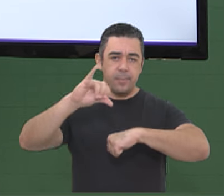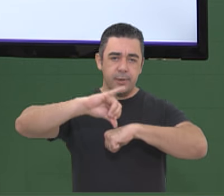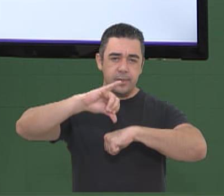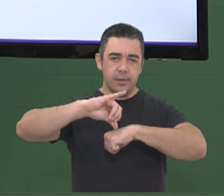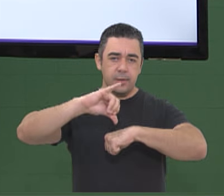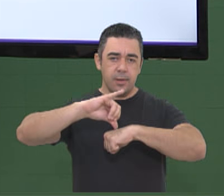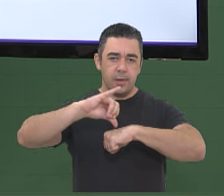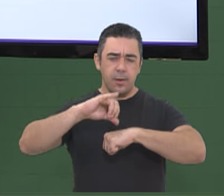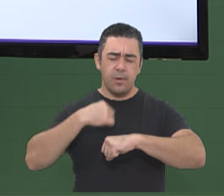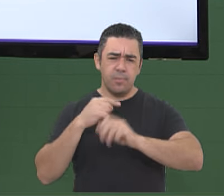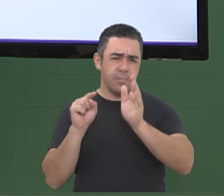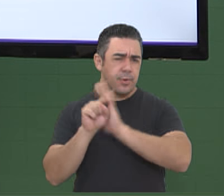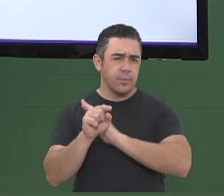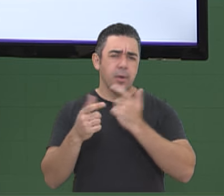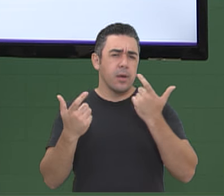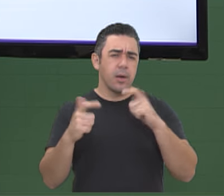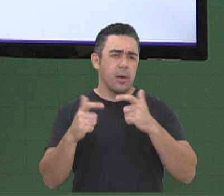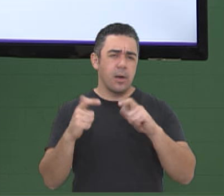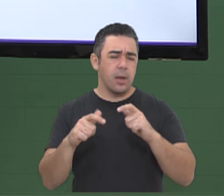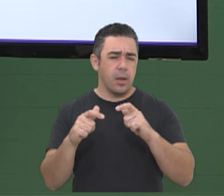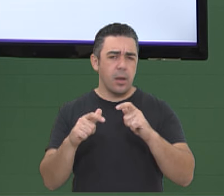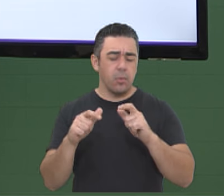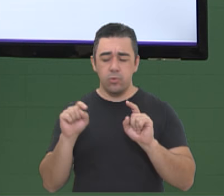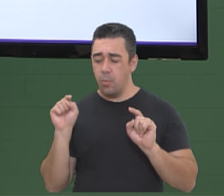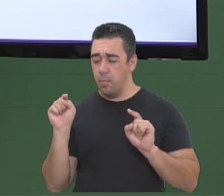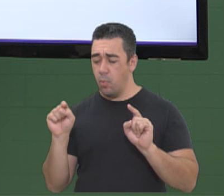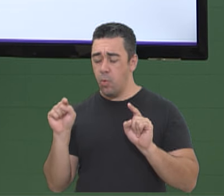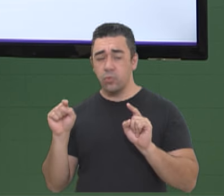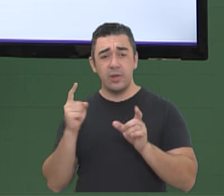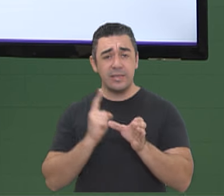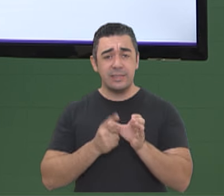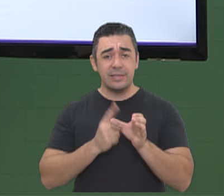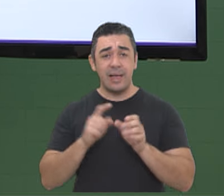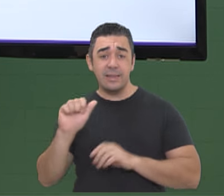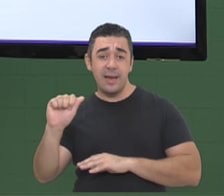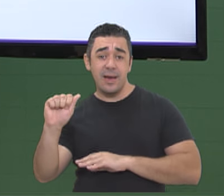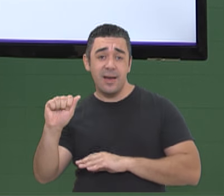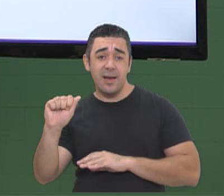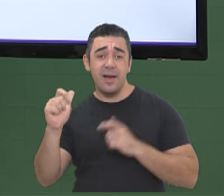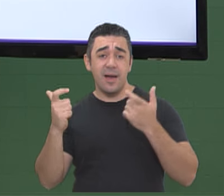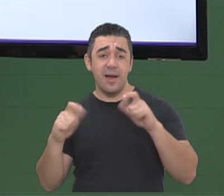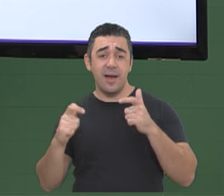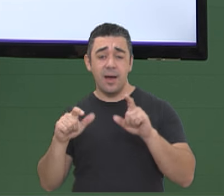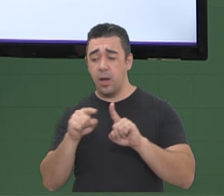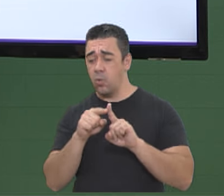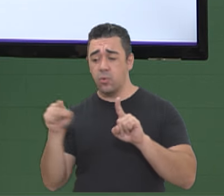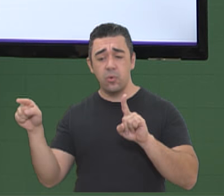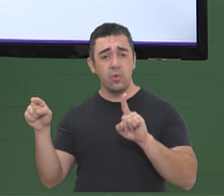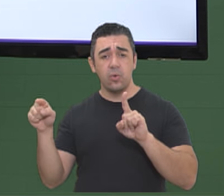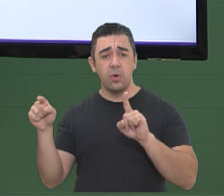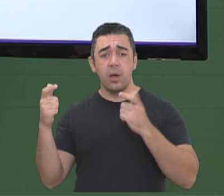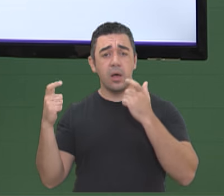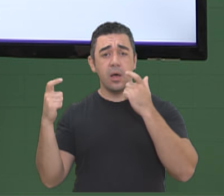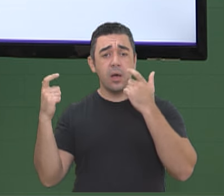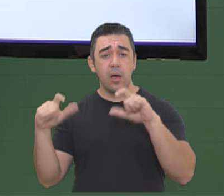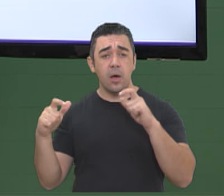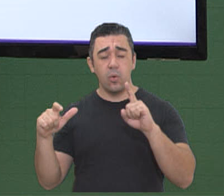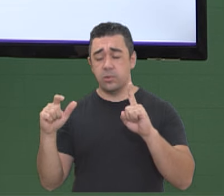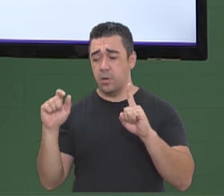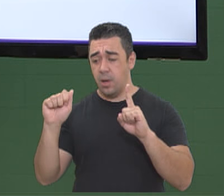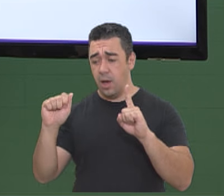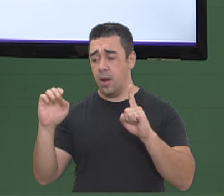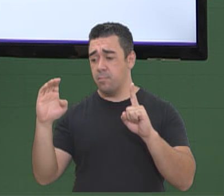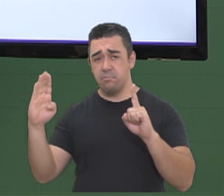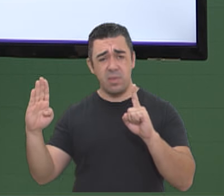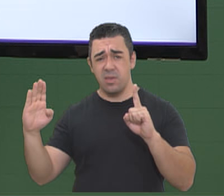que ponto, ou seja, qual é a posição que a cidade A ocupa nessa reta? Qual a posição da cidade B, da